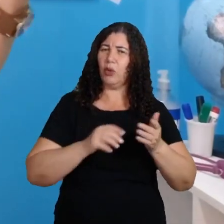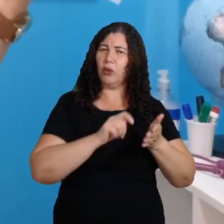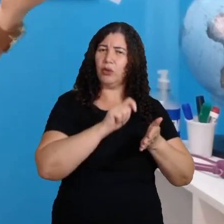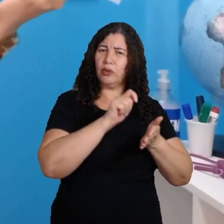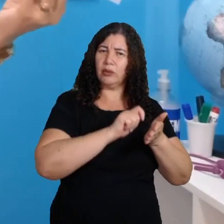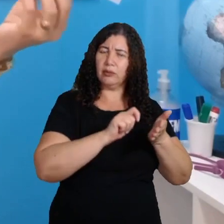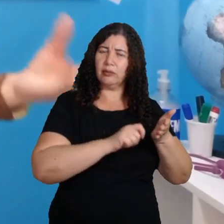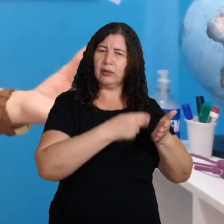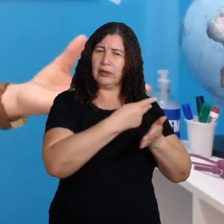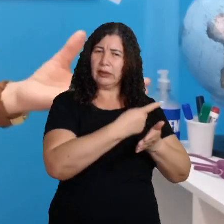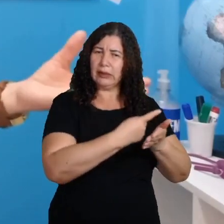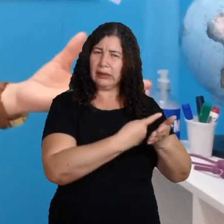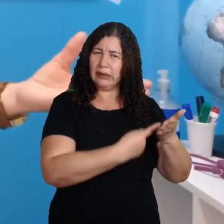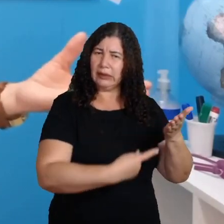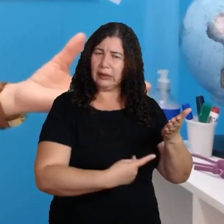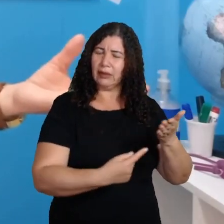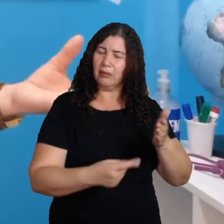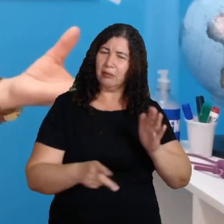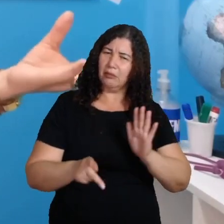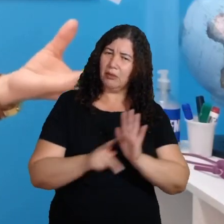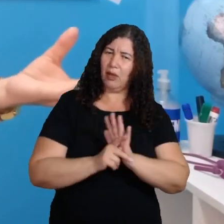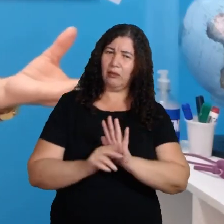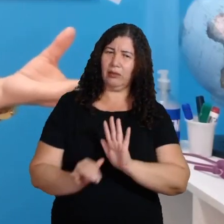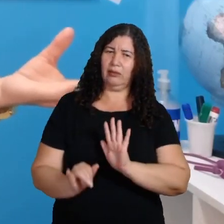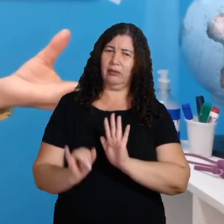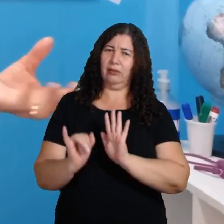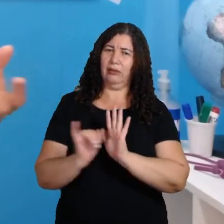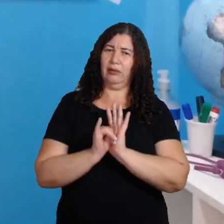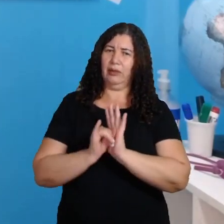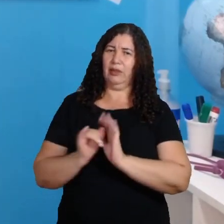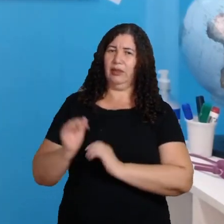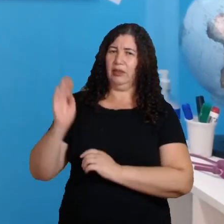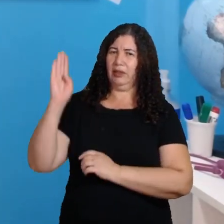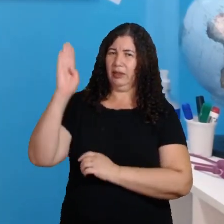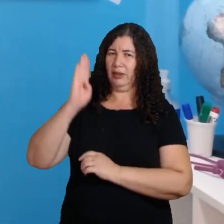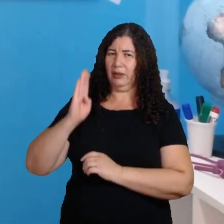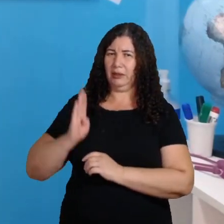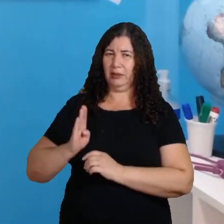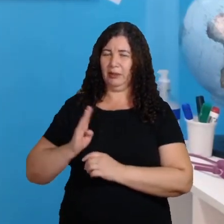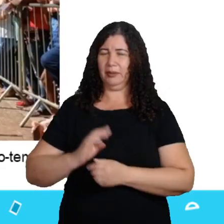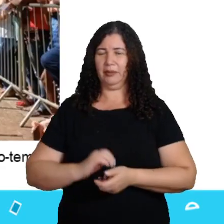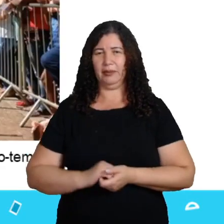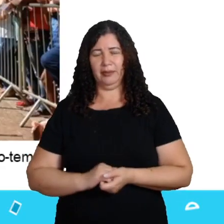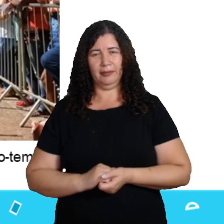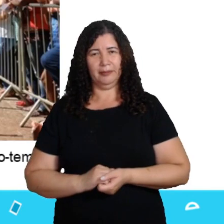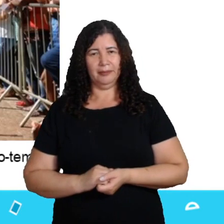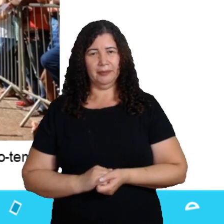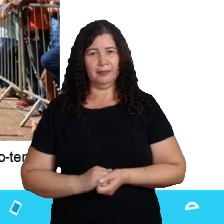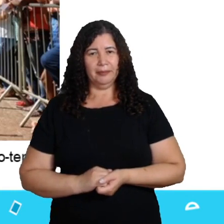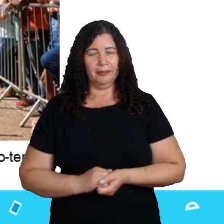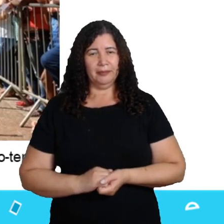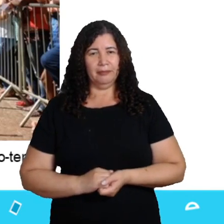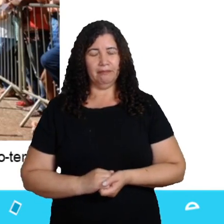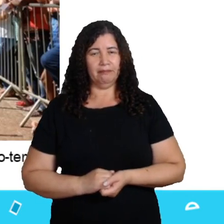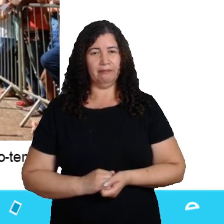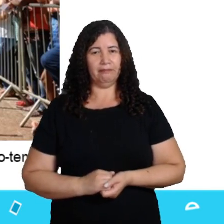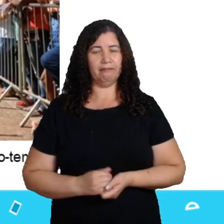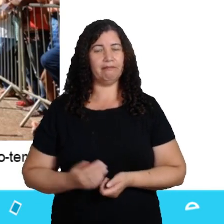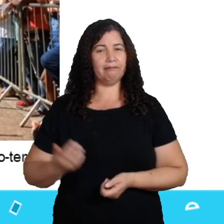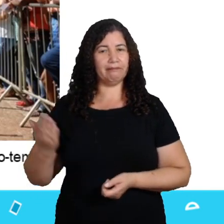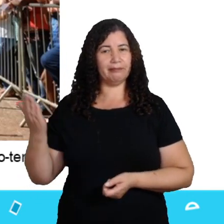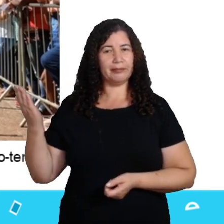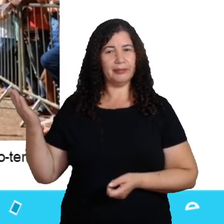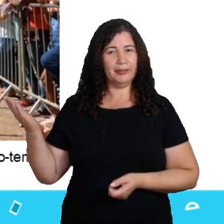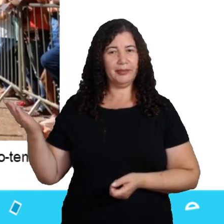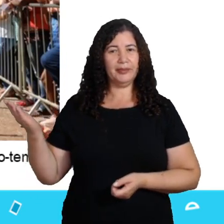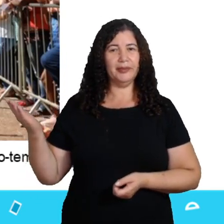tantas identidades brasileiras. Tudo bem? Vamos seguir com a nossa aula? Agora eu trago